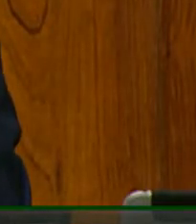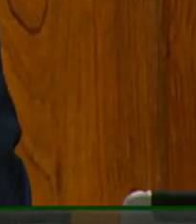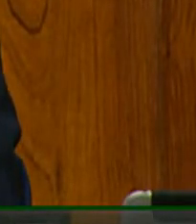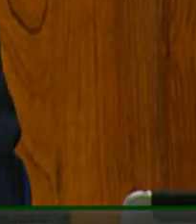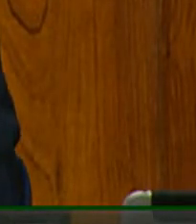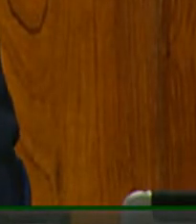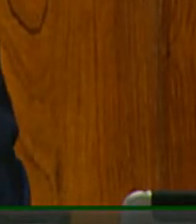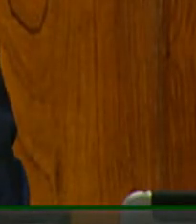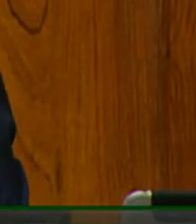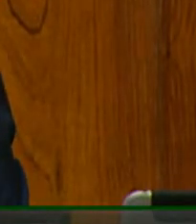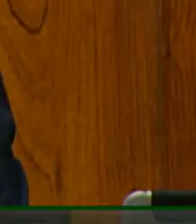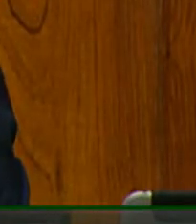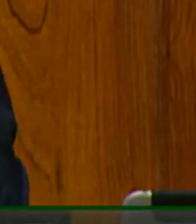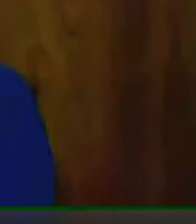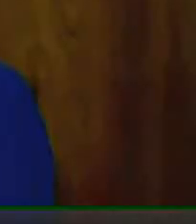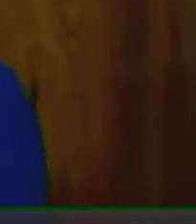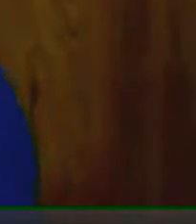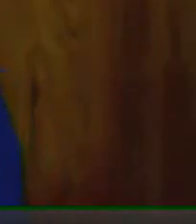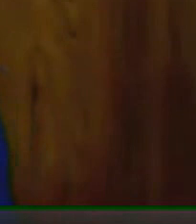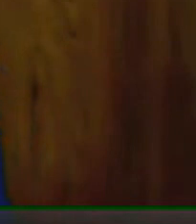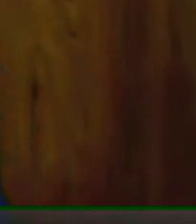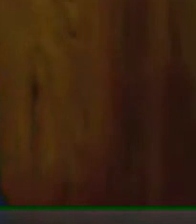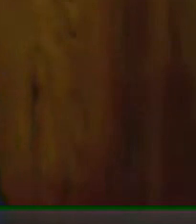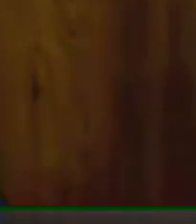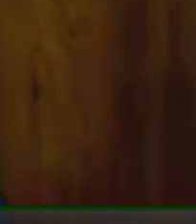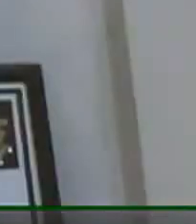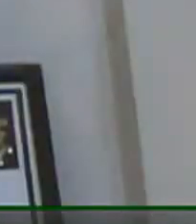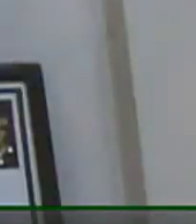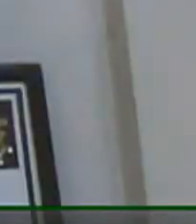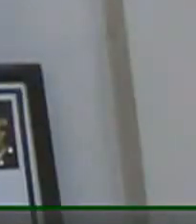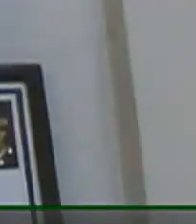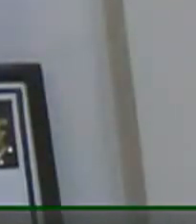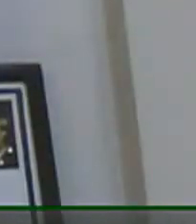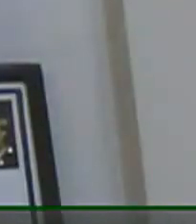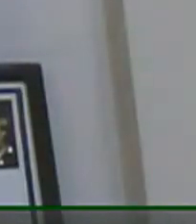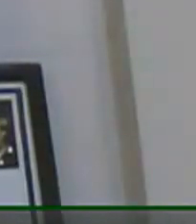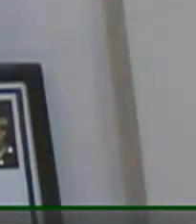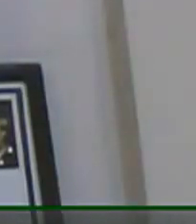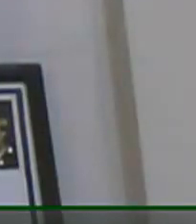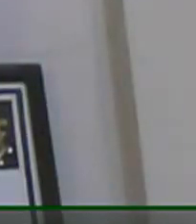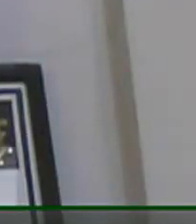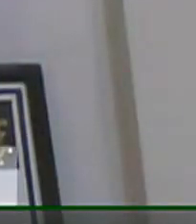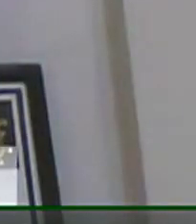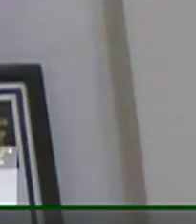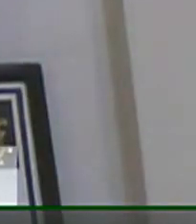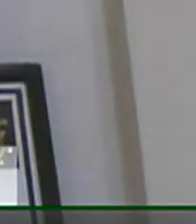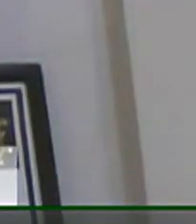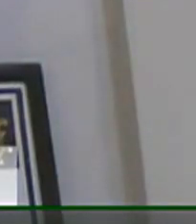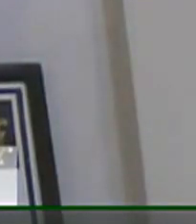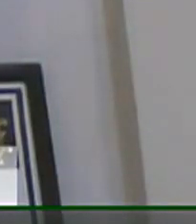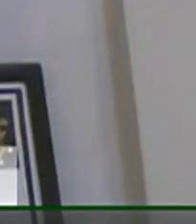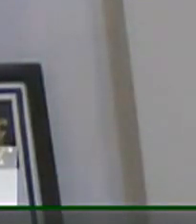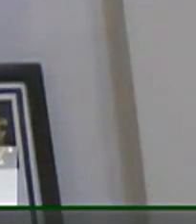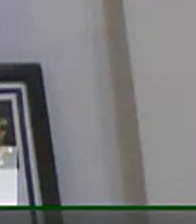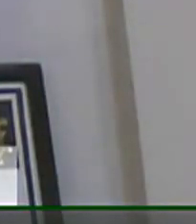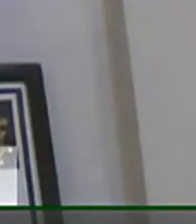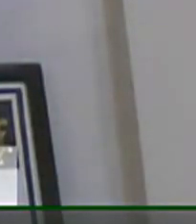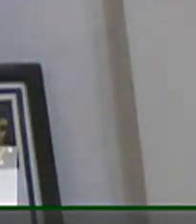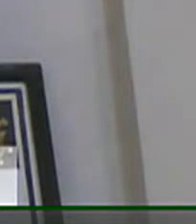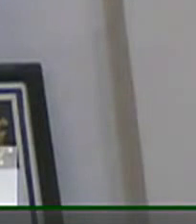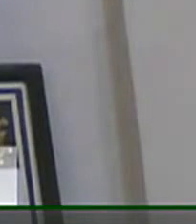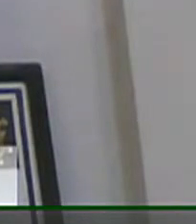prossiga, deputado Pepe. Obrigado. Eu dizia que eu vou começar fazendo uma afirmação forte, dizendo que o governo do Estado